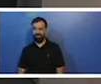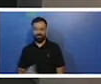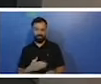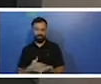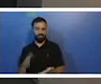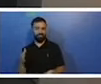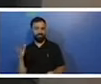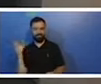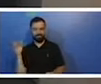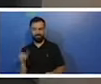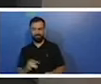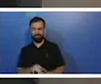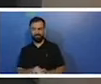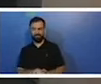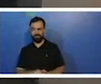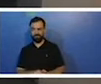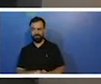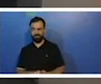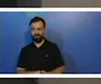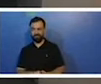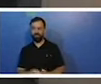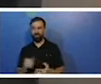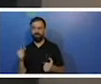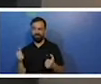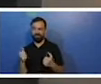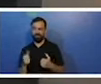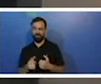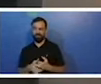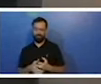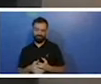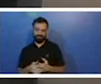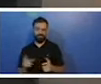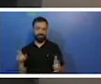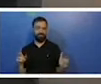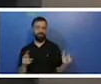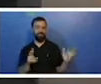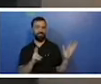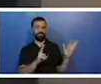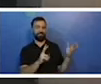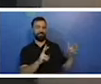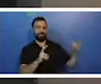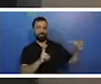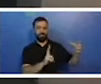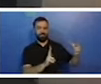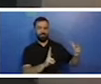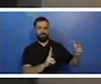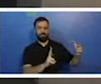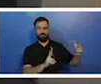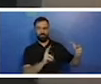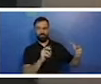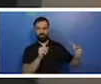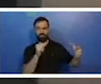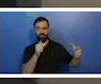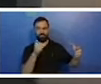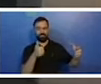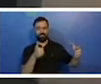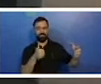você começa um Show em um eu